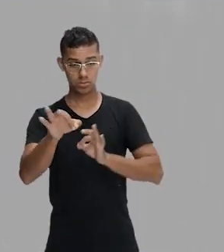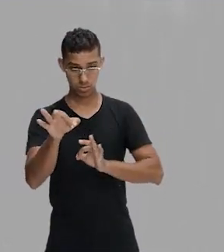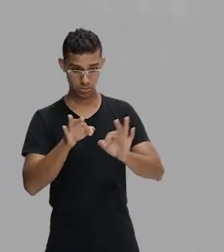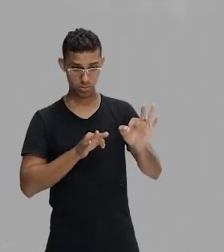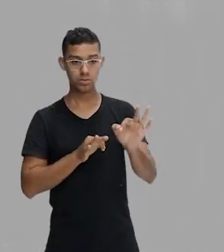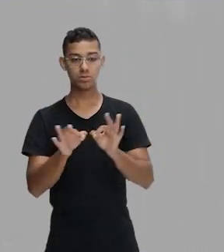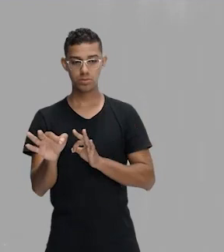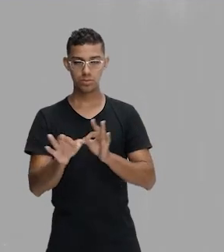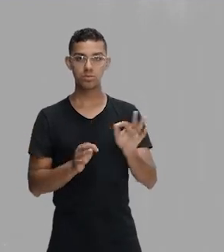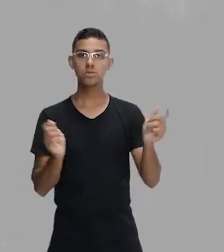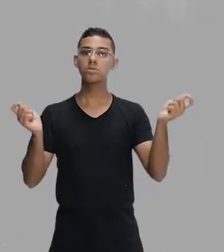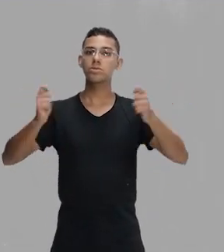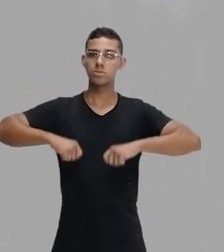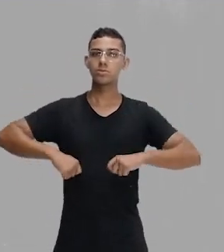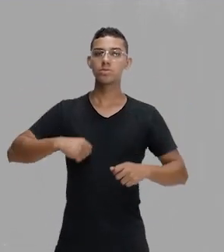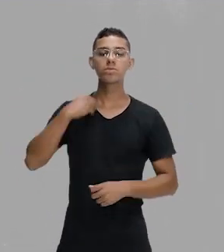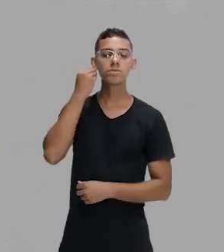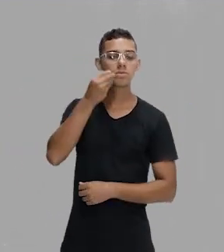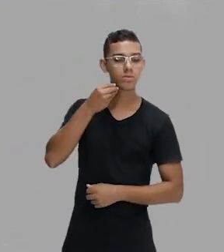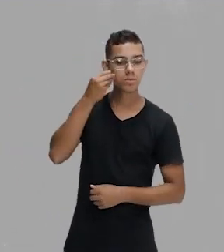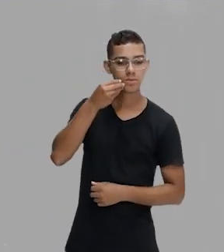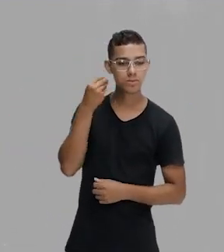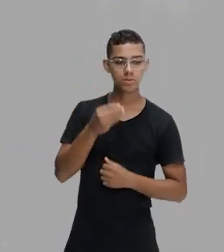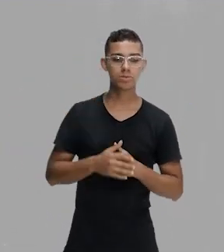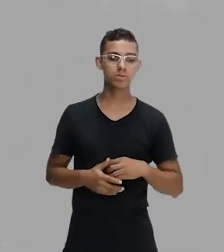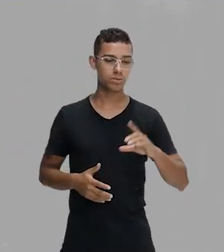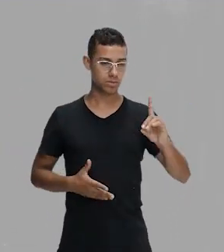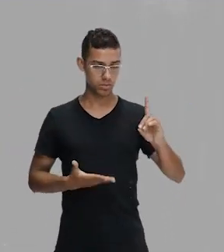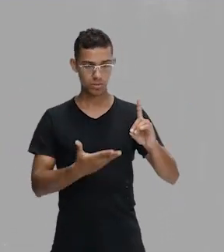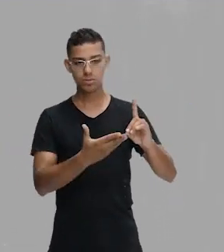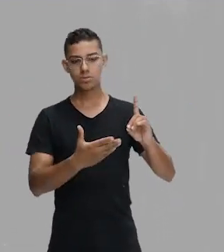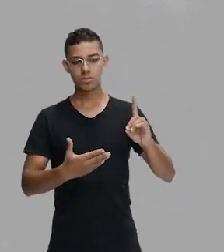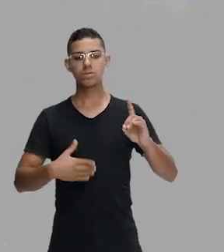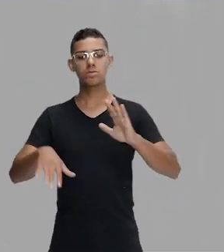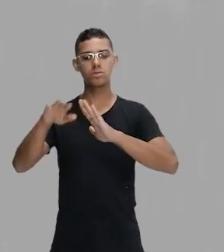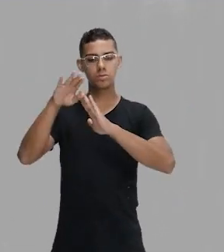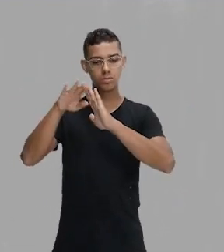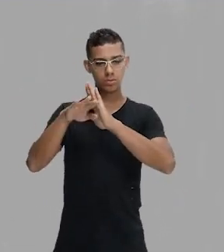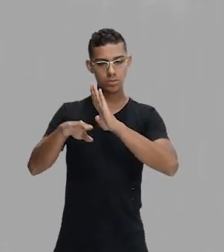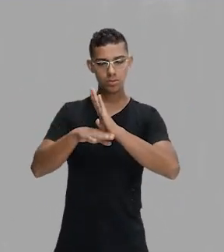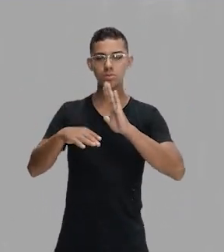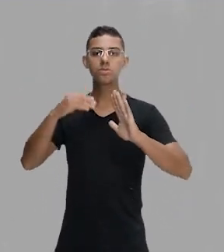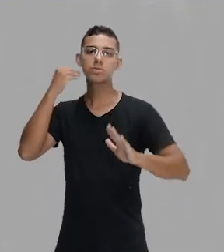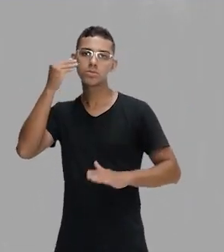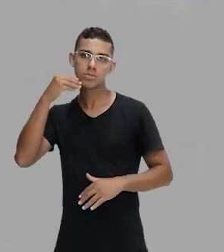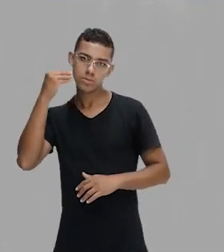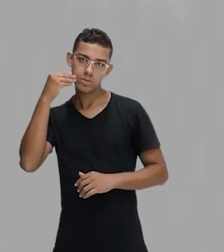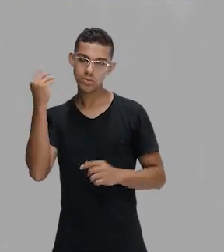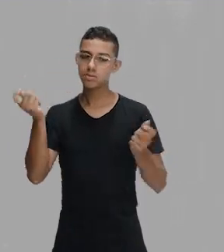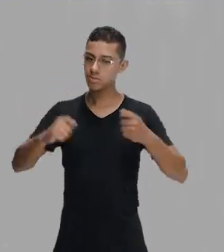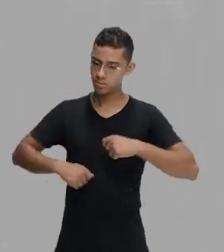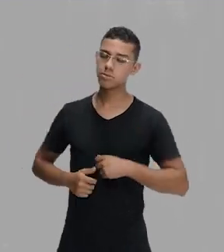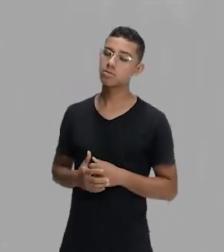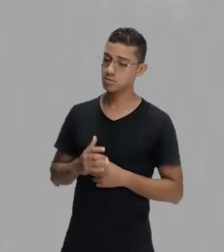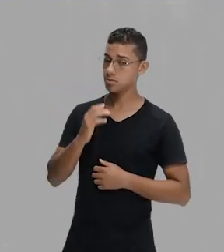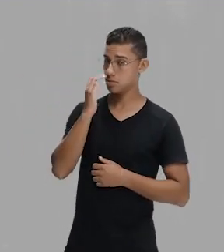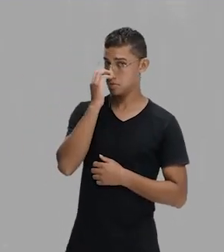preparando o experimento. Letra D, planejamento do experimento. Bom, a letra